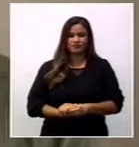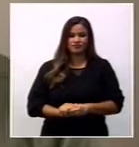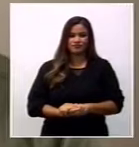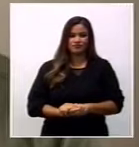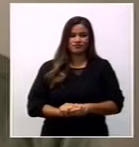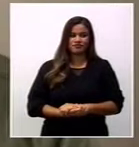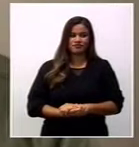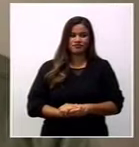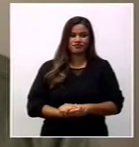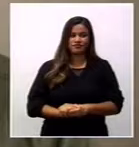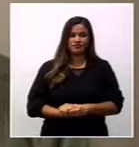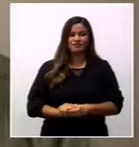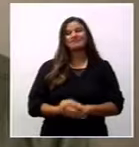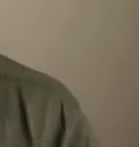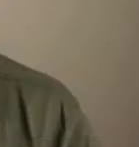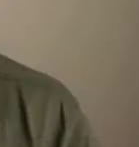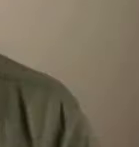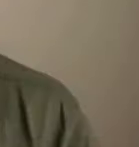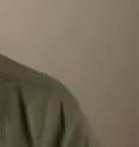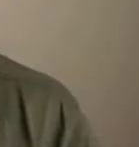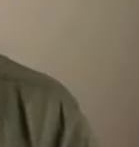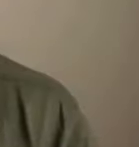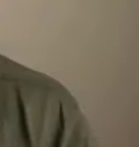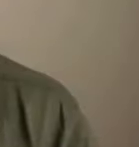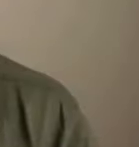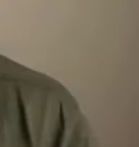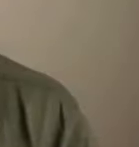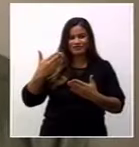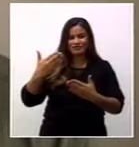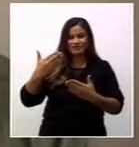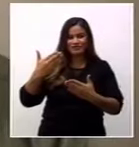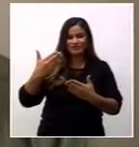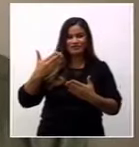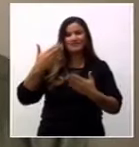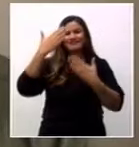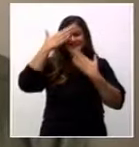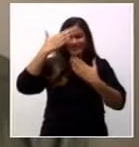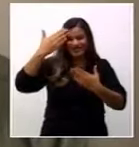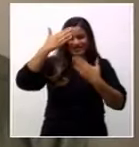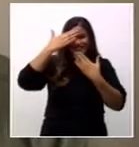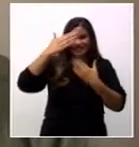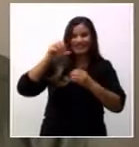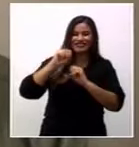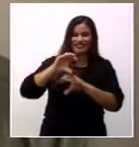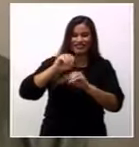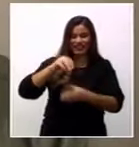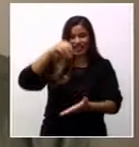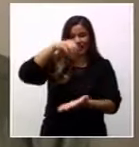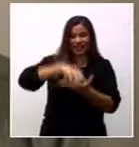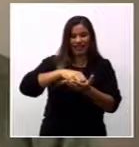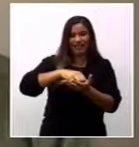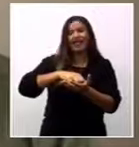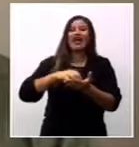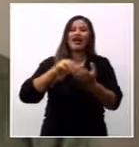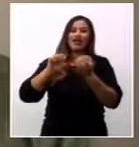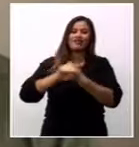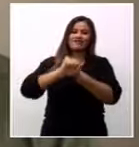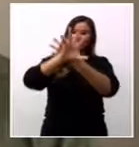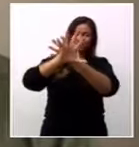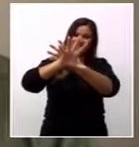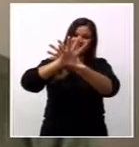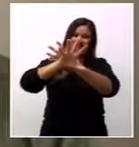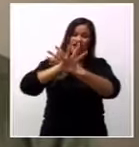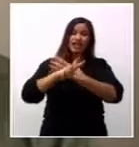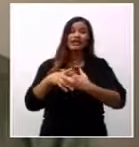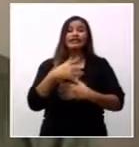Olá. Gostaria de agradecer o convite da Andréia para poder participar da aula aí no Centro de Mídias. E ela pediu para eu